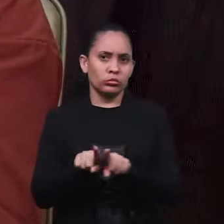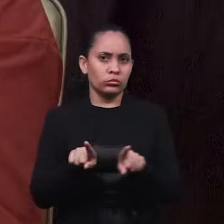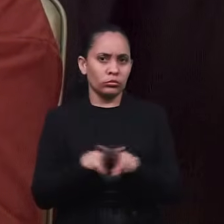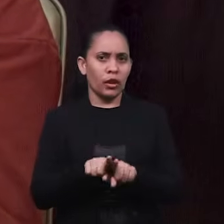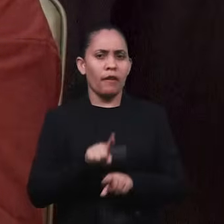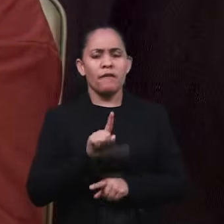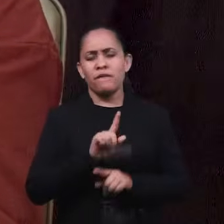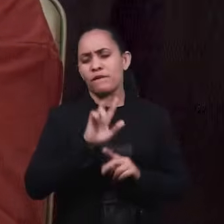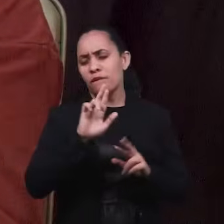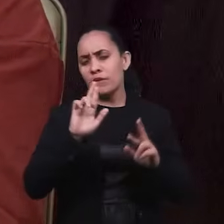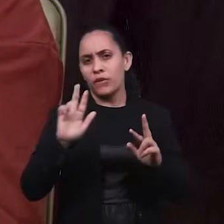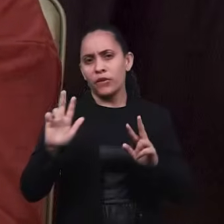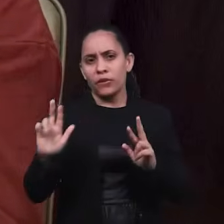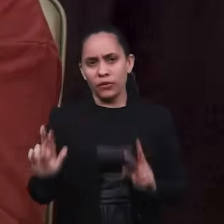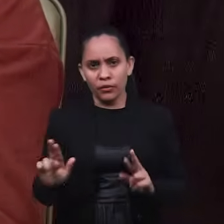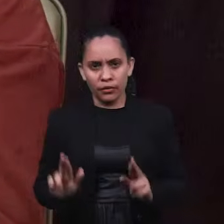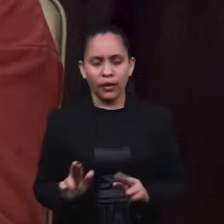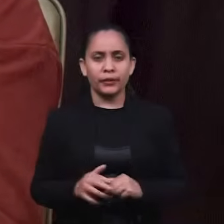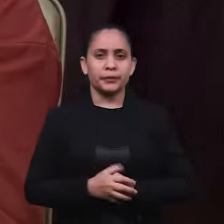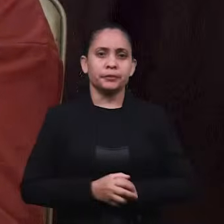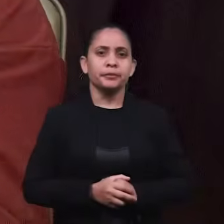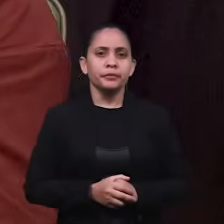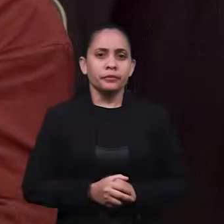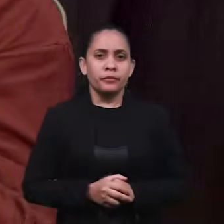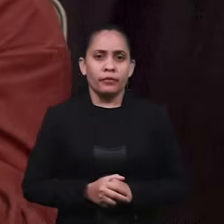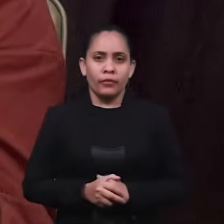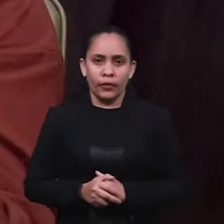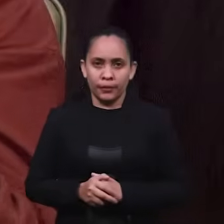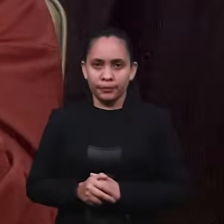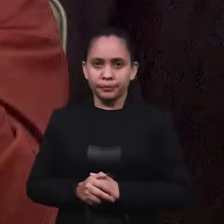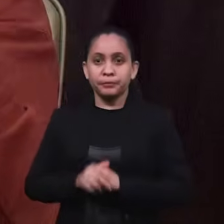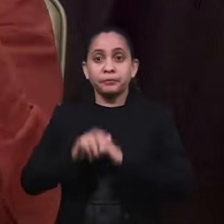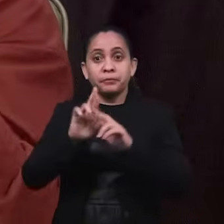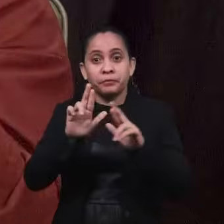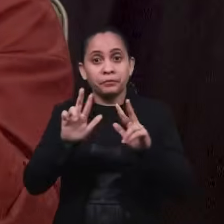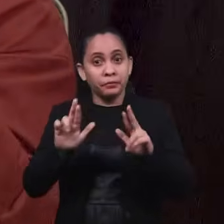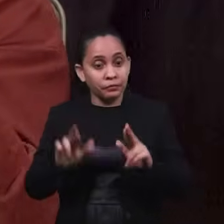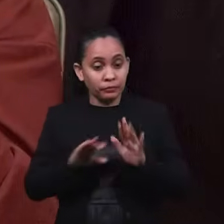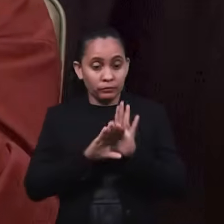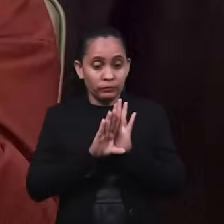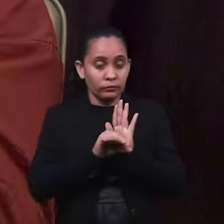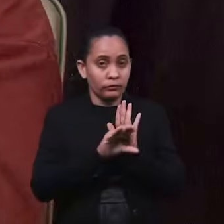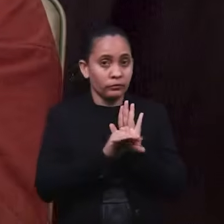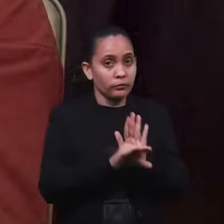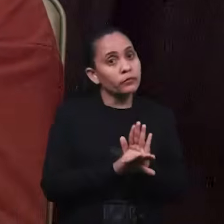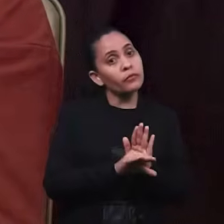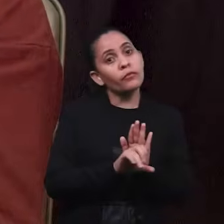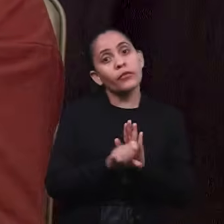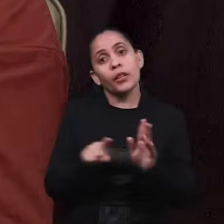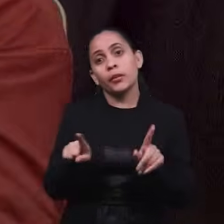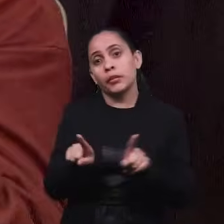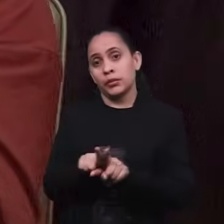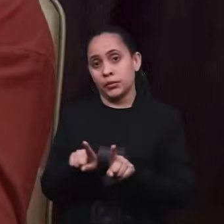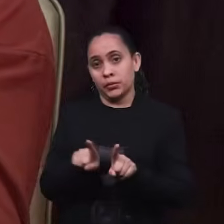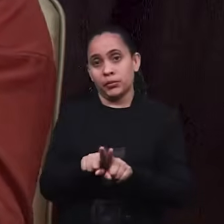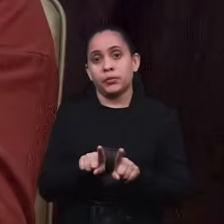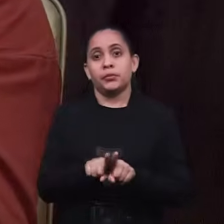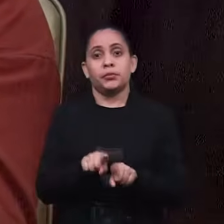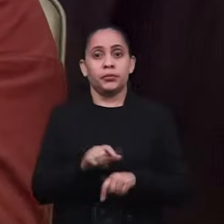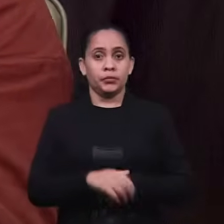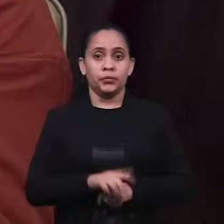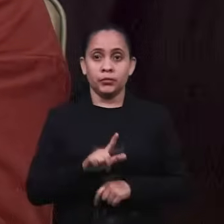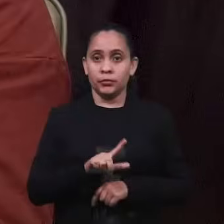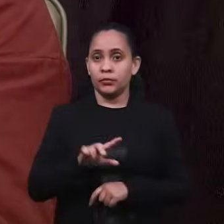Acetobacter, né? Tem várias delas, né? Os lactobacilos, enfim, tem vários que são bactérias e são leveduras. E aí a gente